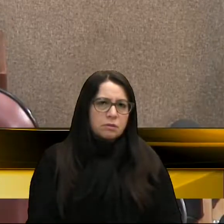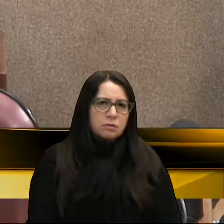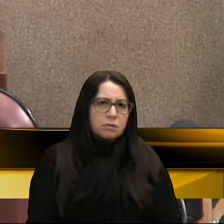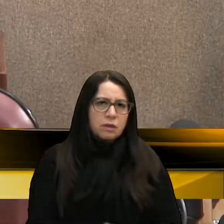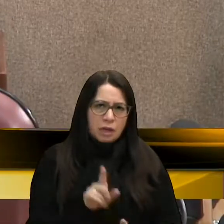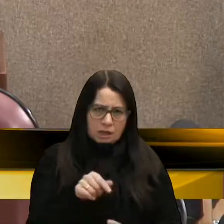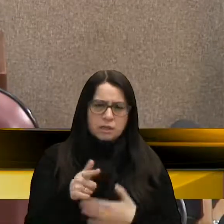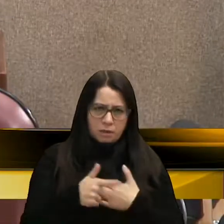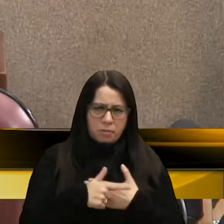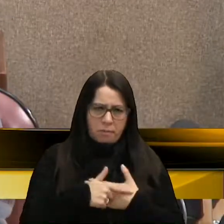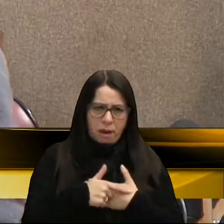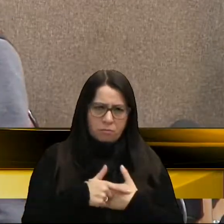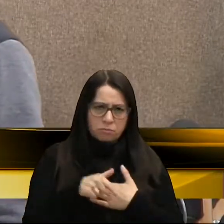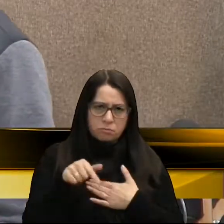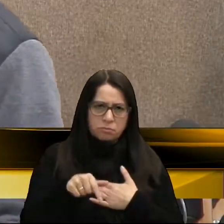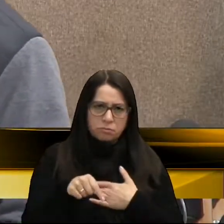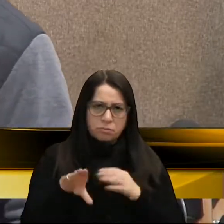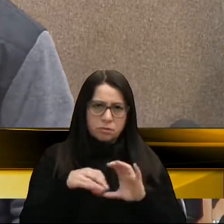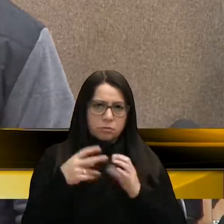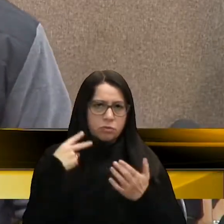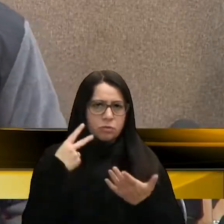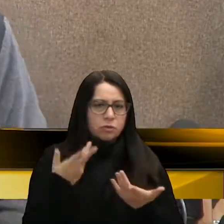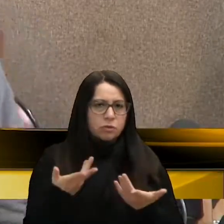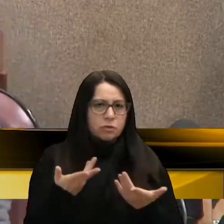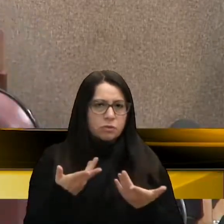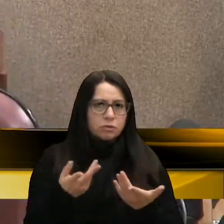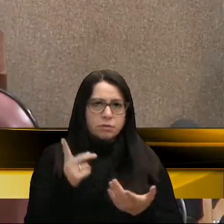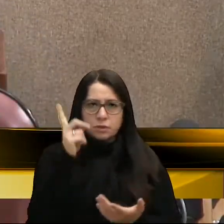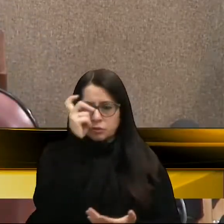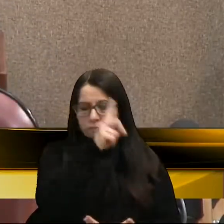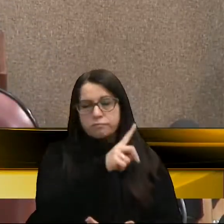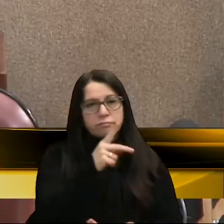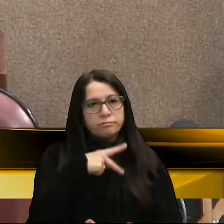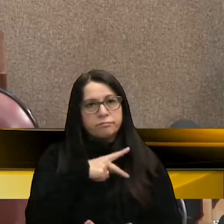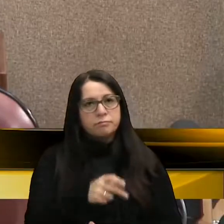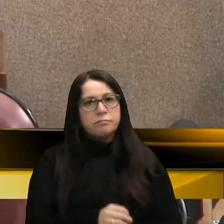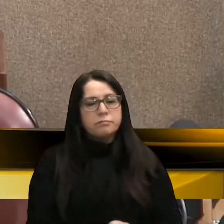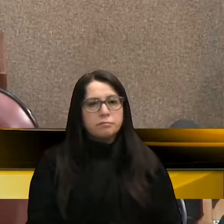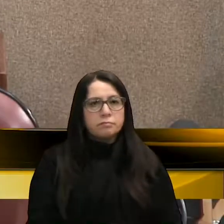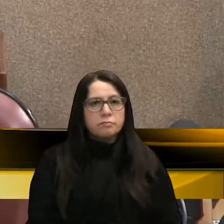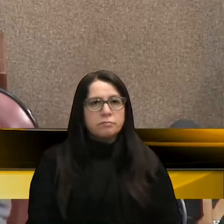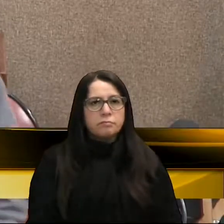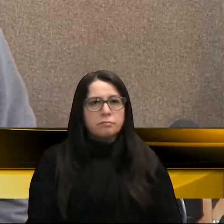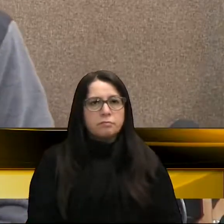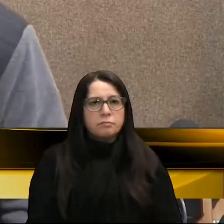Esse é o papel dessa casa? Está difícil, senhor presidente.